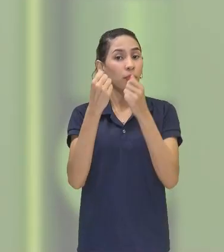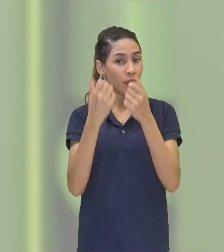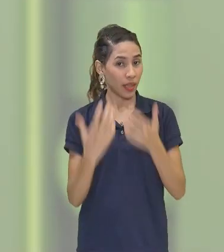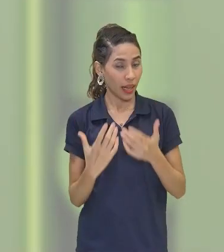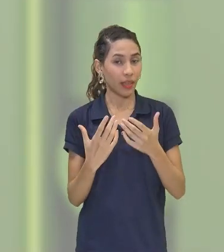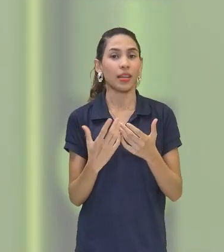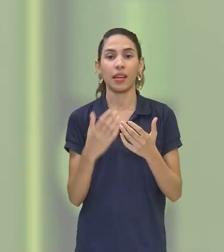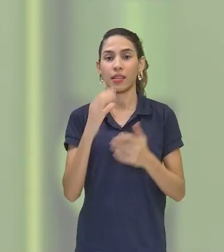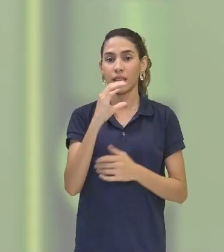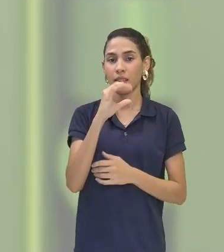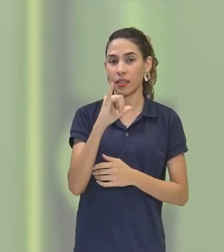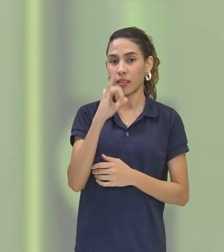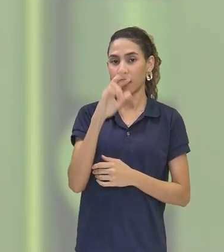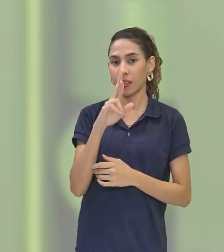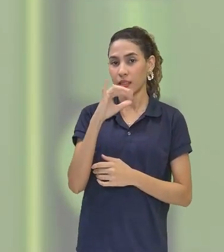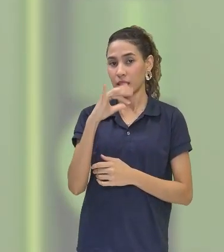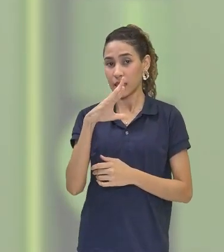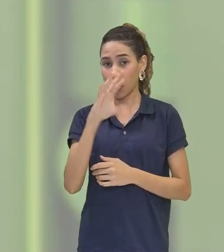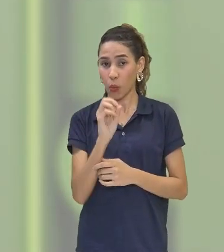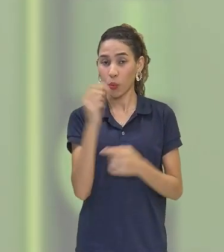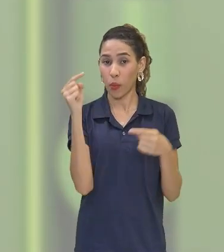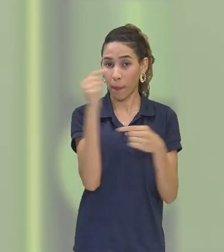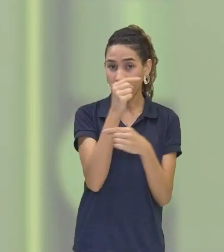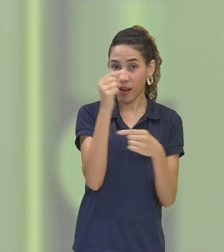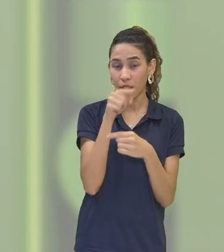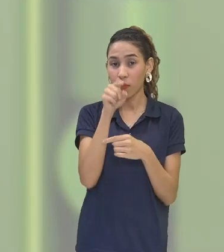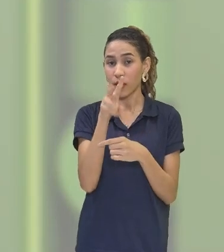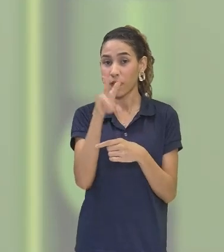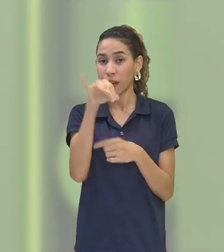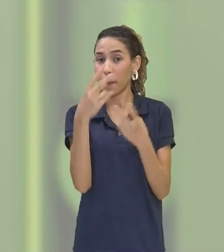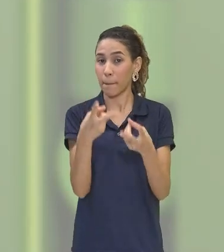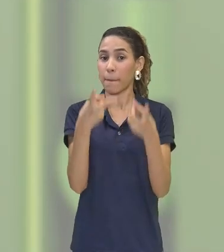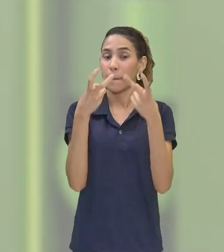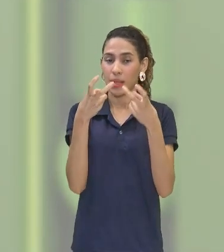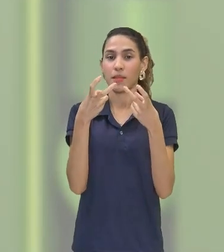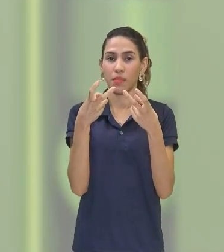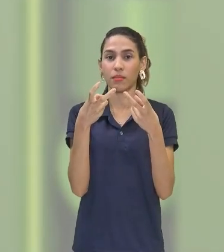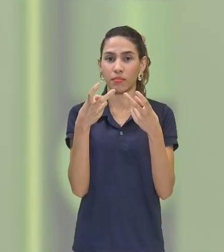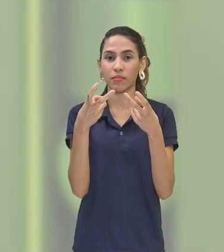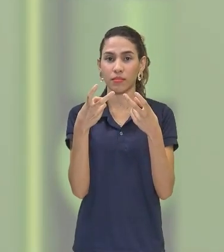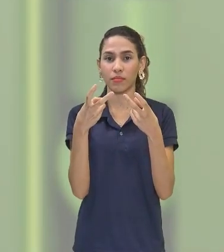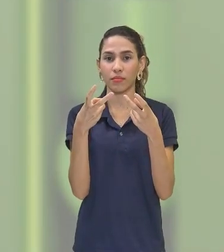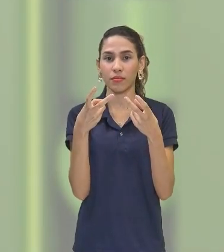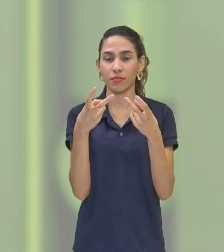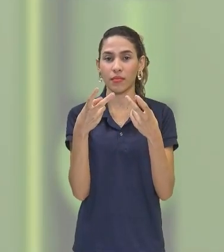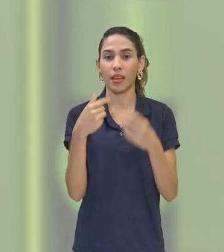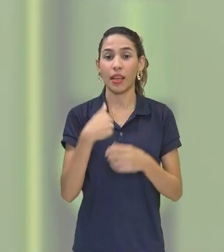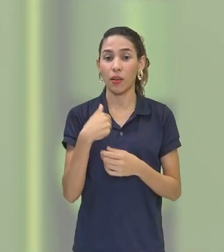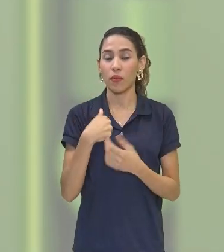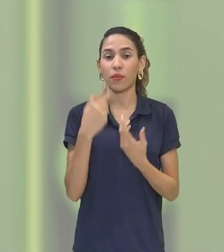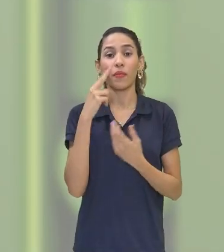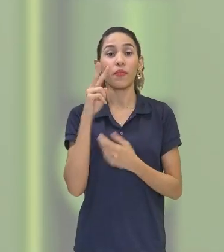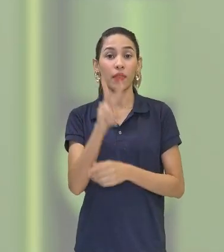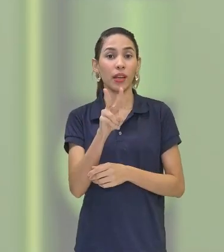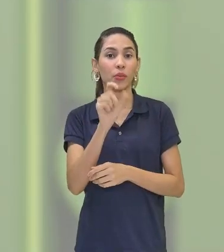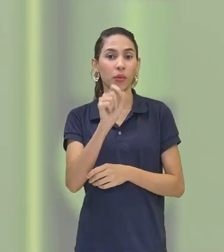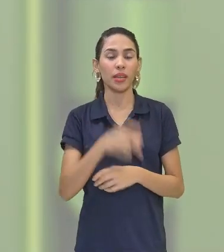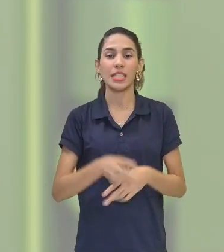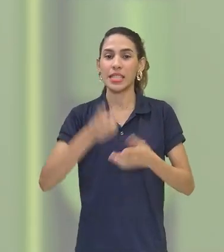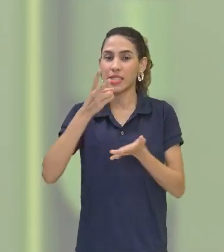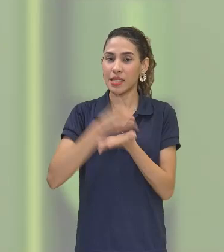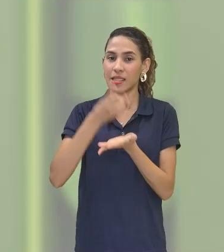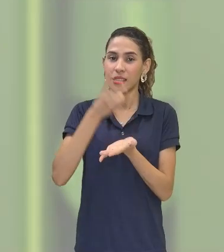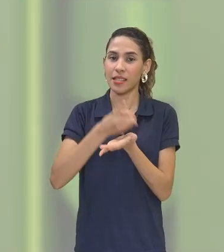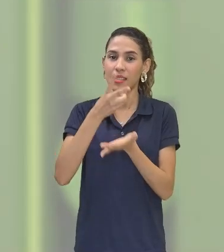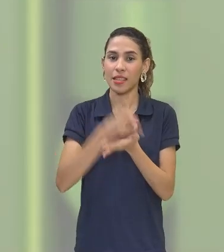estivesse observando aí sempre um na frente do outro. Aí, continuando, nós temos